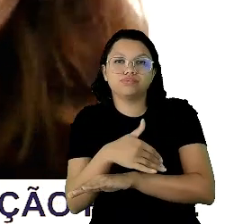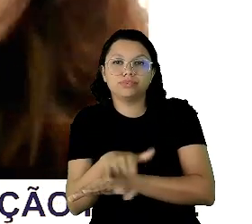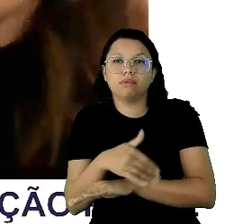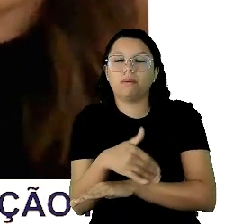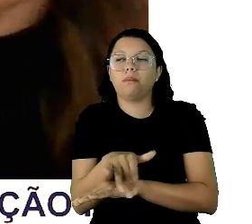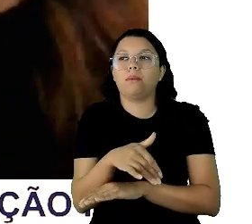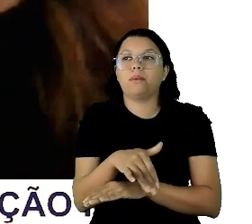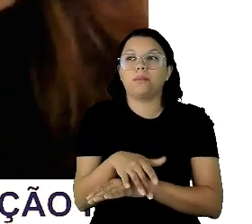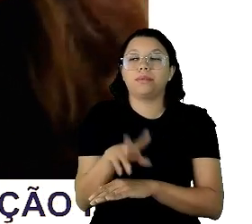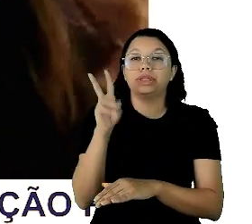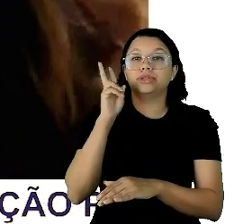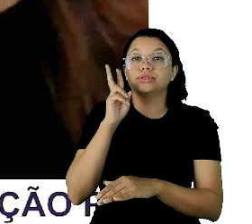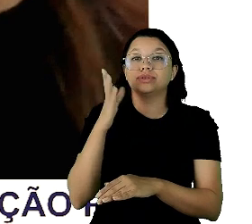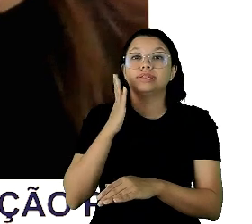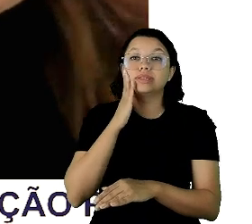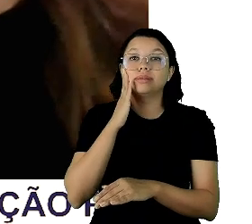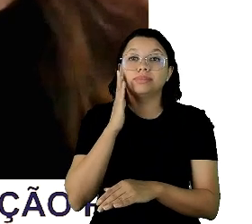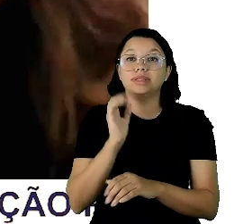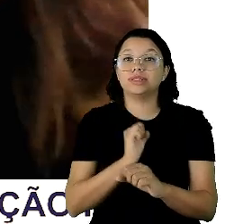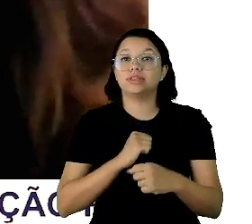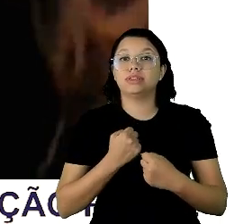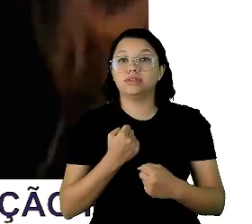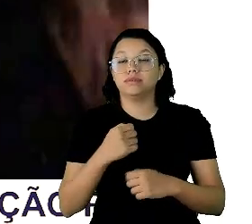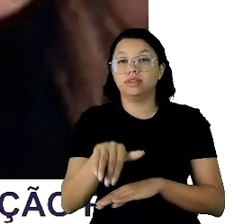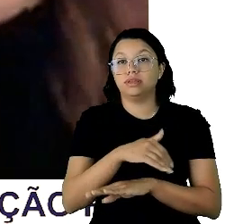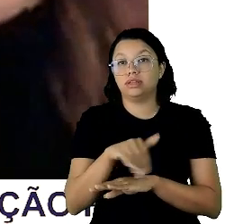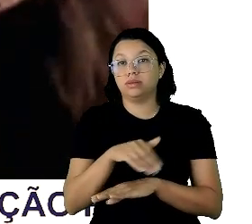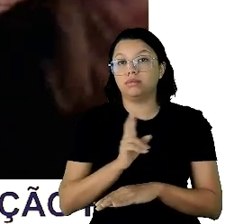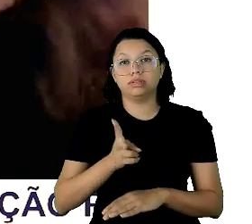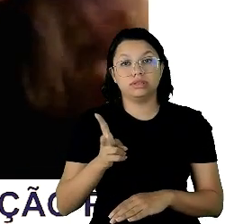na rua. Ele sempre ficou muito preocupado com isso.